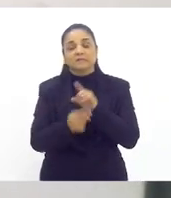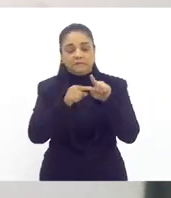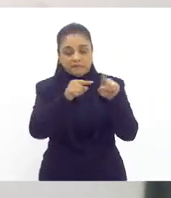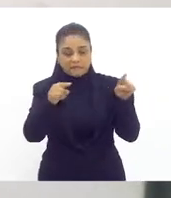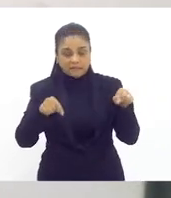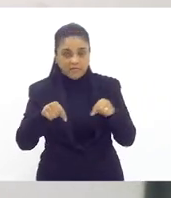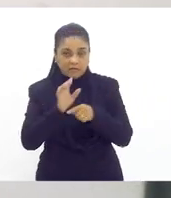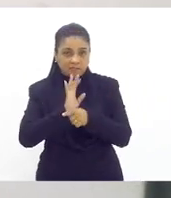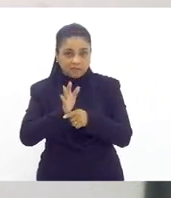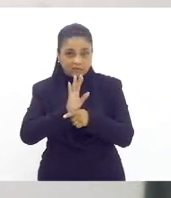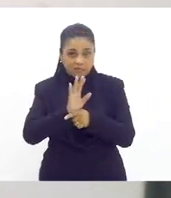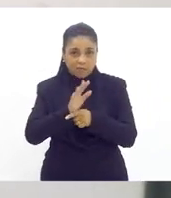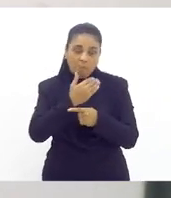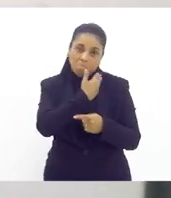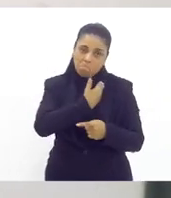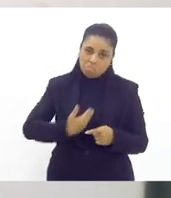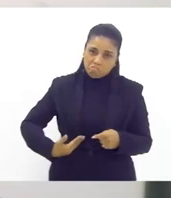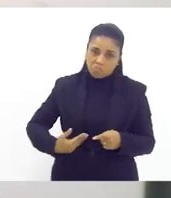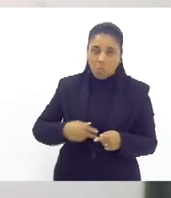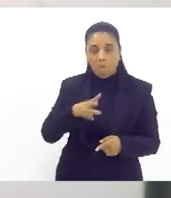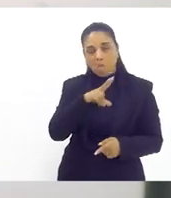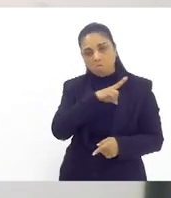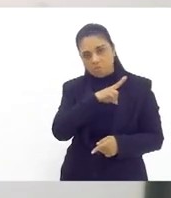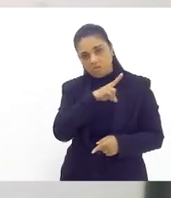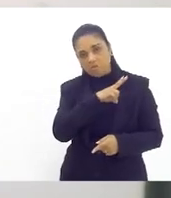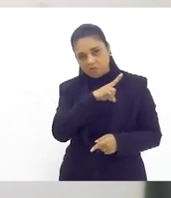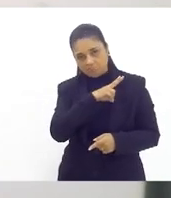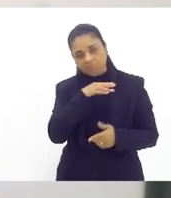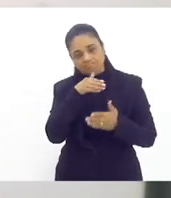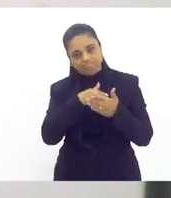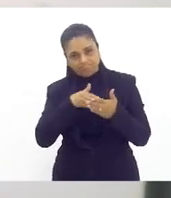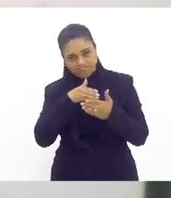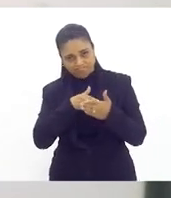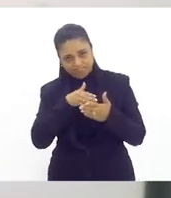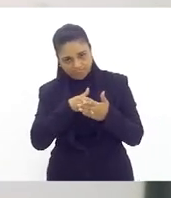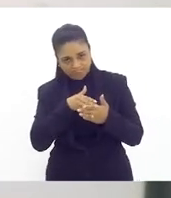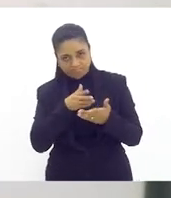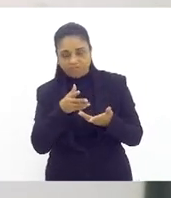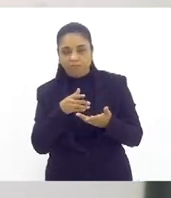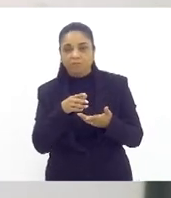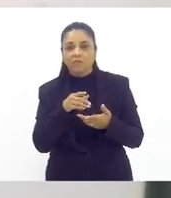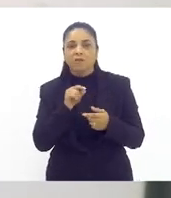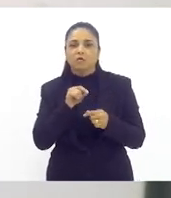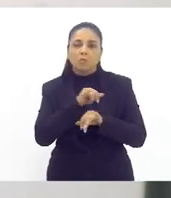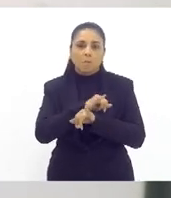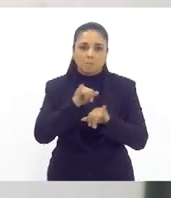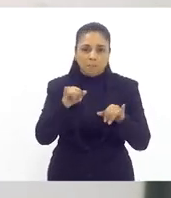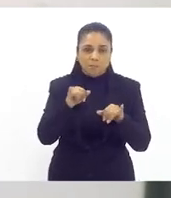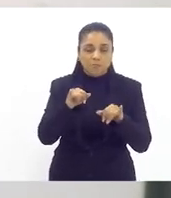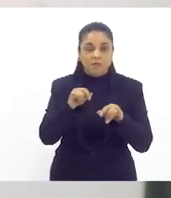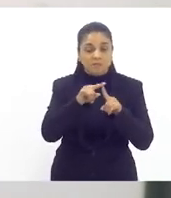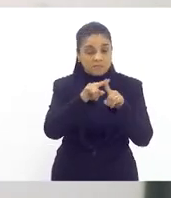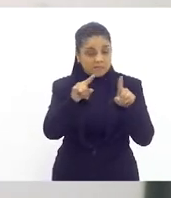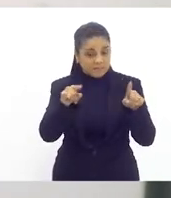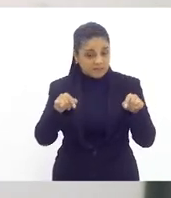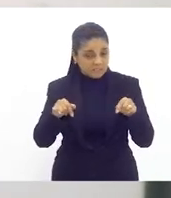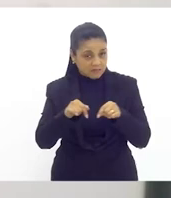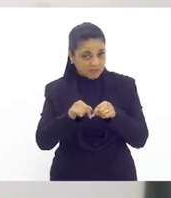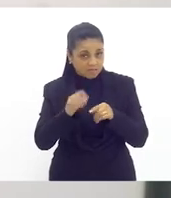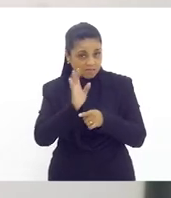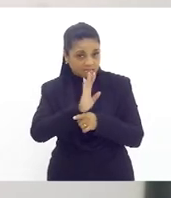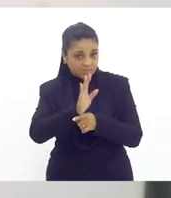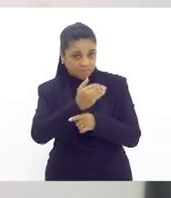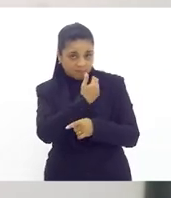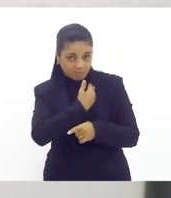privadas pode salas de cinema públicas tá quando a gente fala isso é sala de cinema públicas inclusive